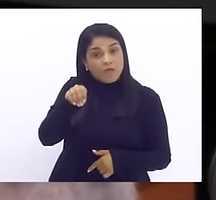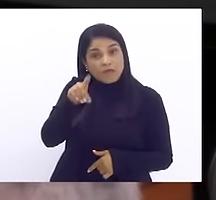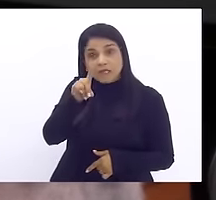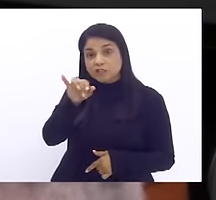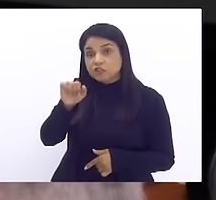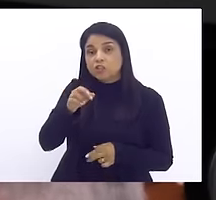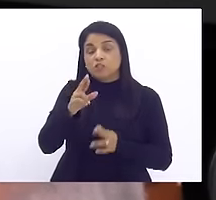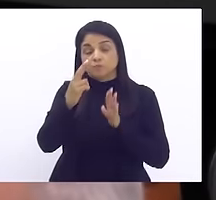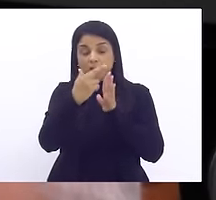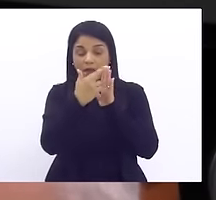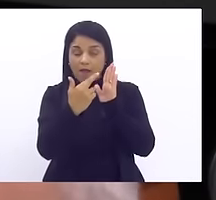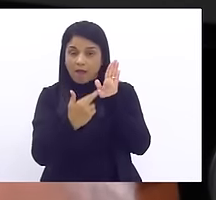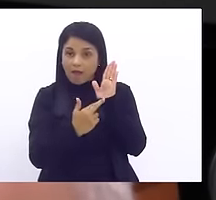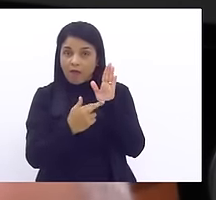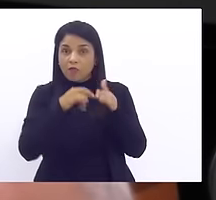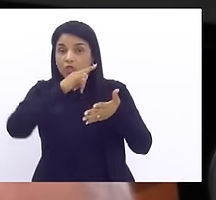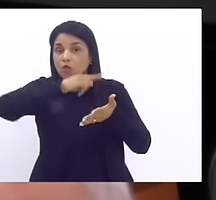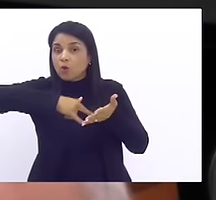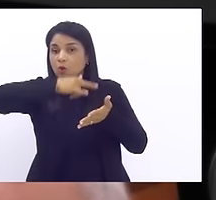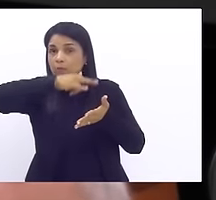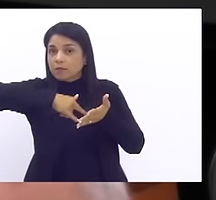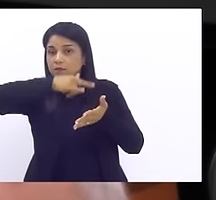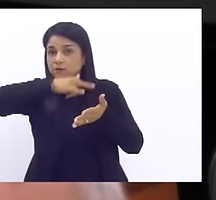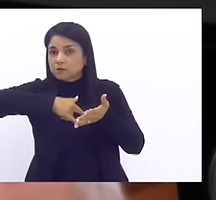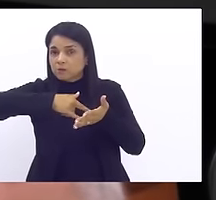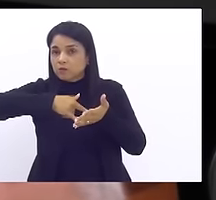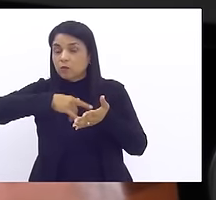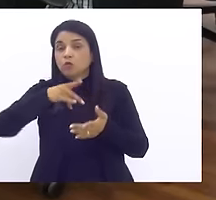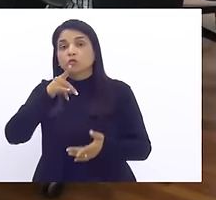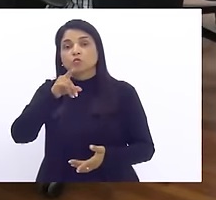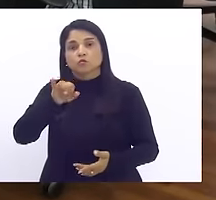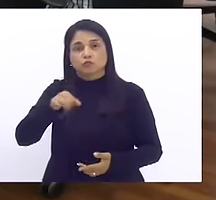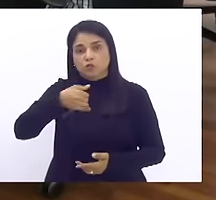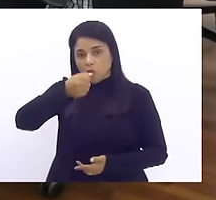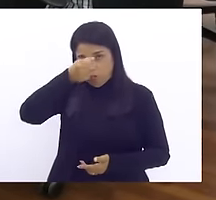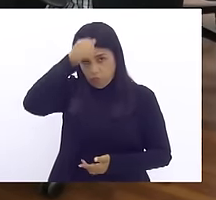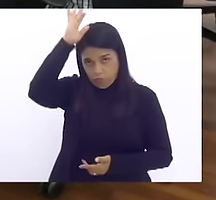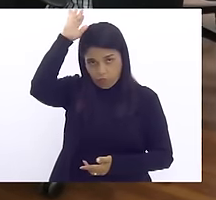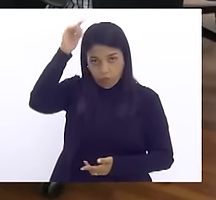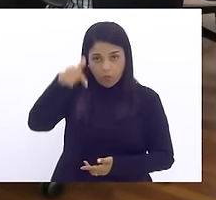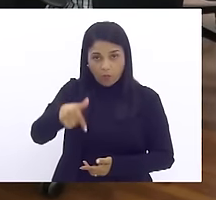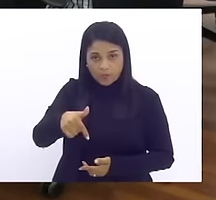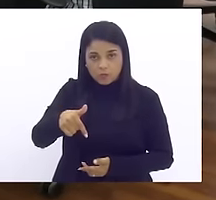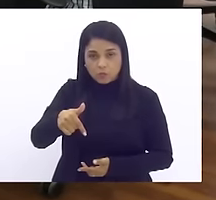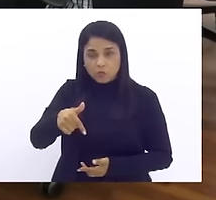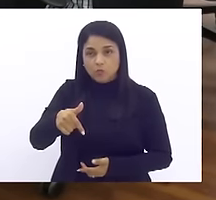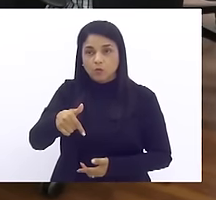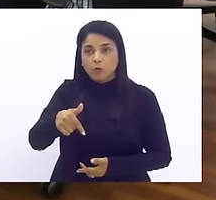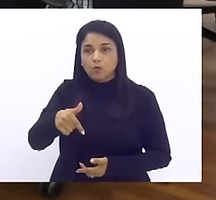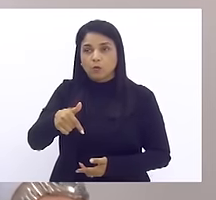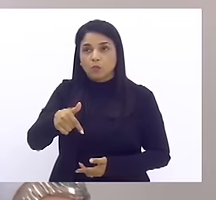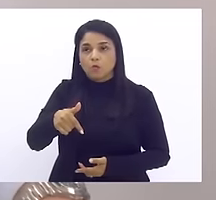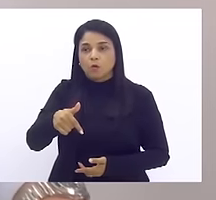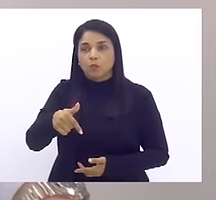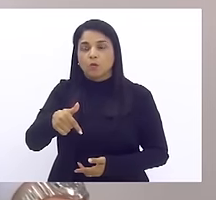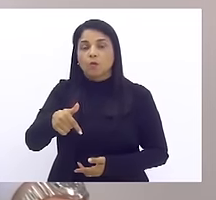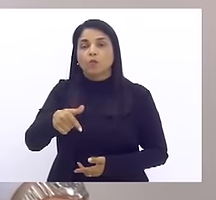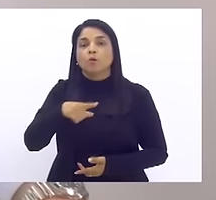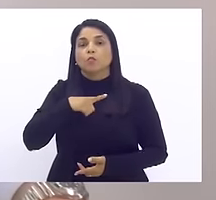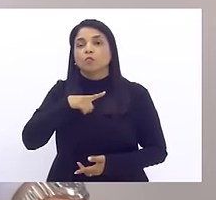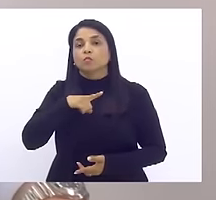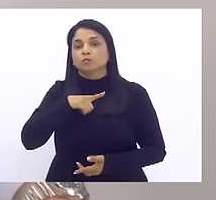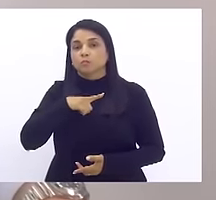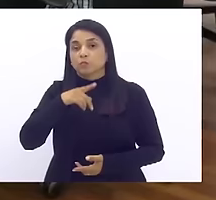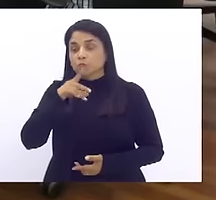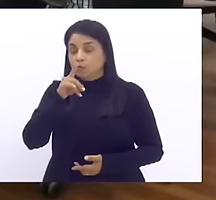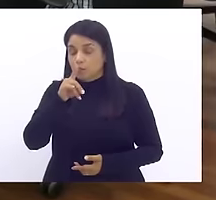regularizar a documentação do bombeiro foi muito Claro no dia o oficial do bombeiro foi muito claro da empresa tava até lá o oficial do